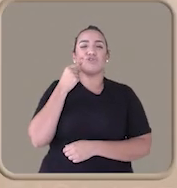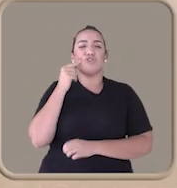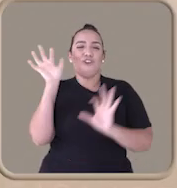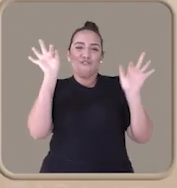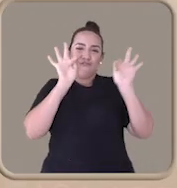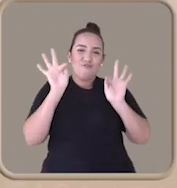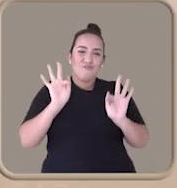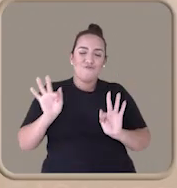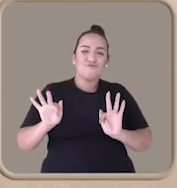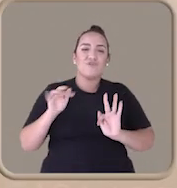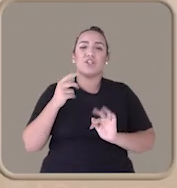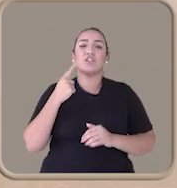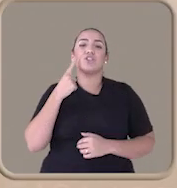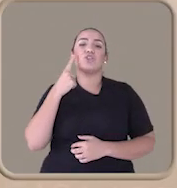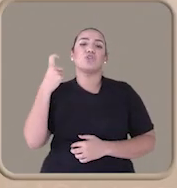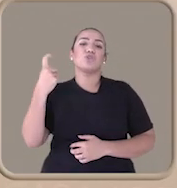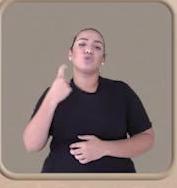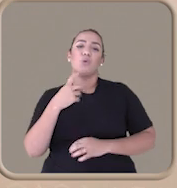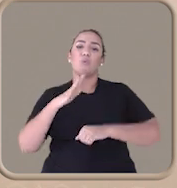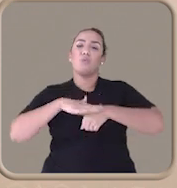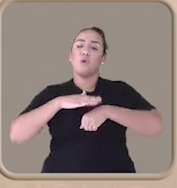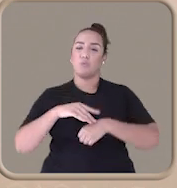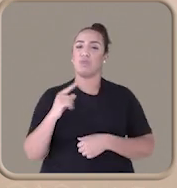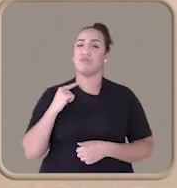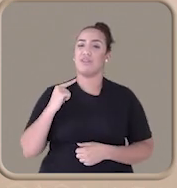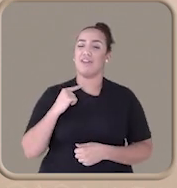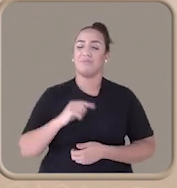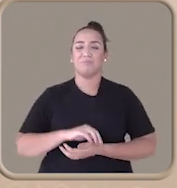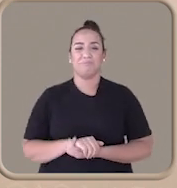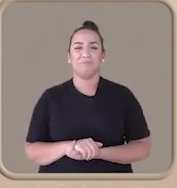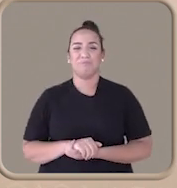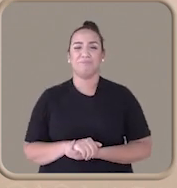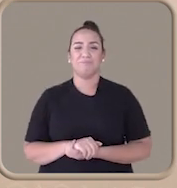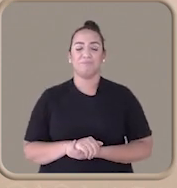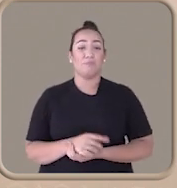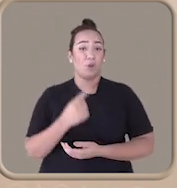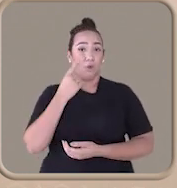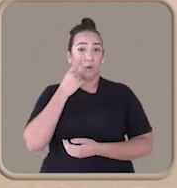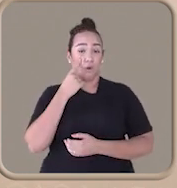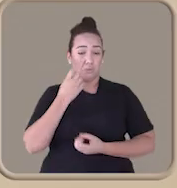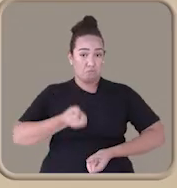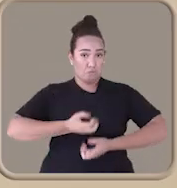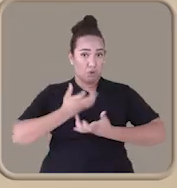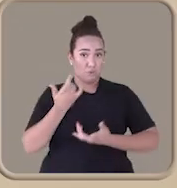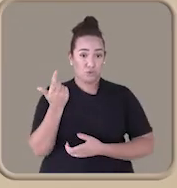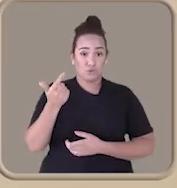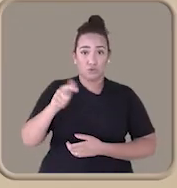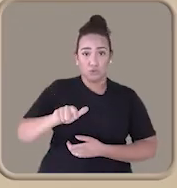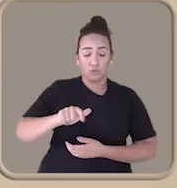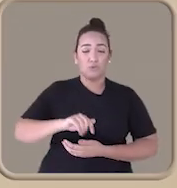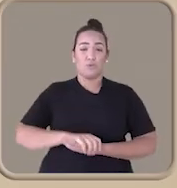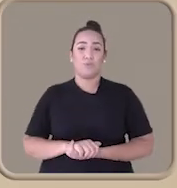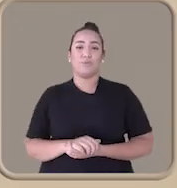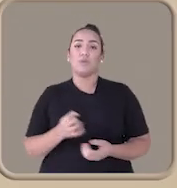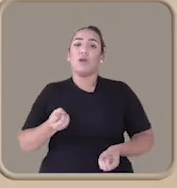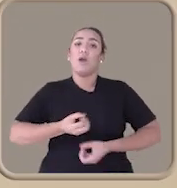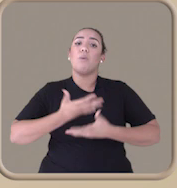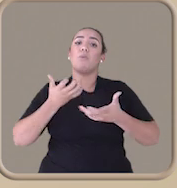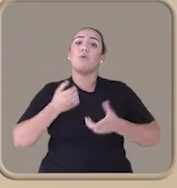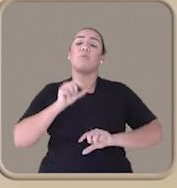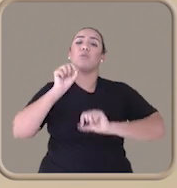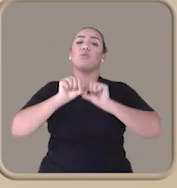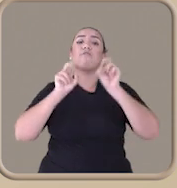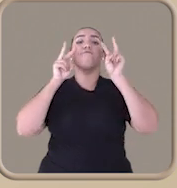quando estão contentes. Você acertou? Observe novamente o poema. Ele é conhecido como poema